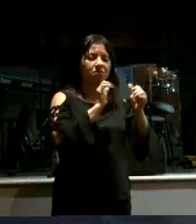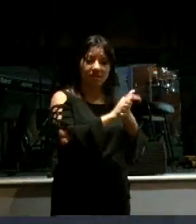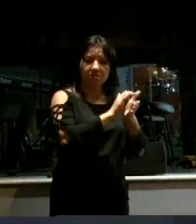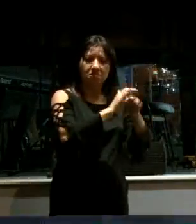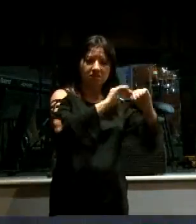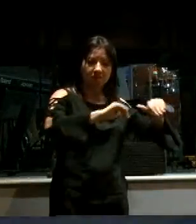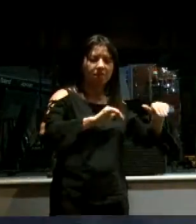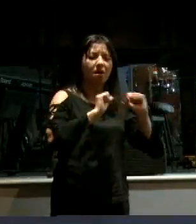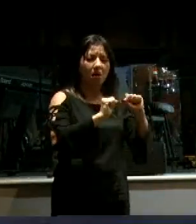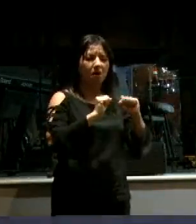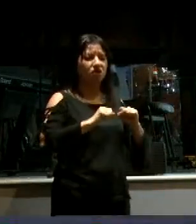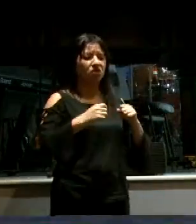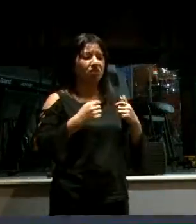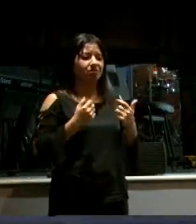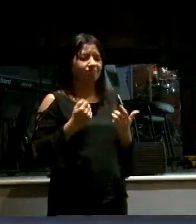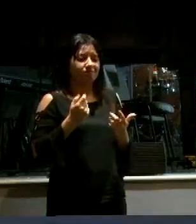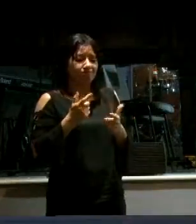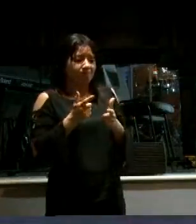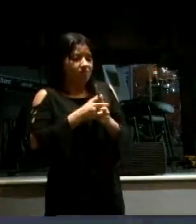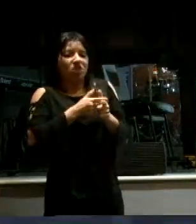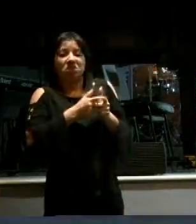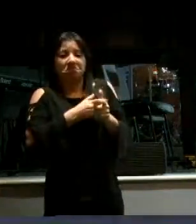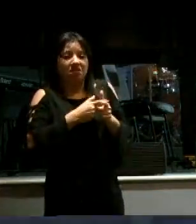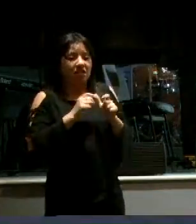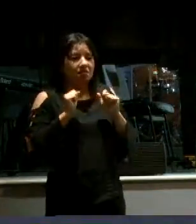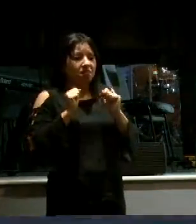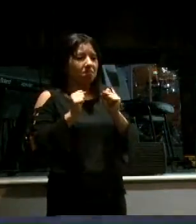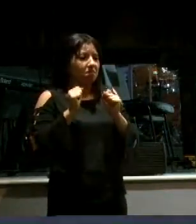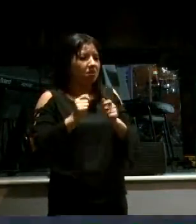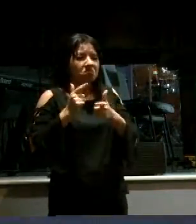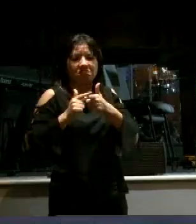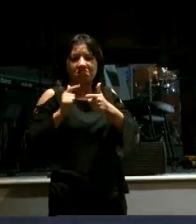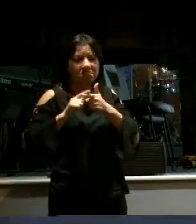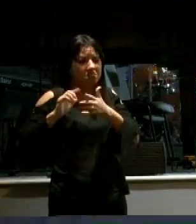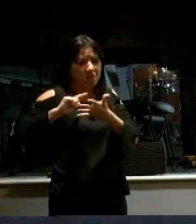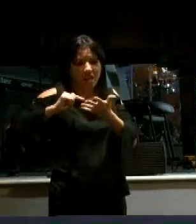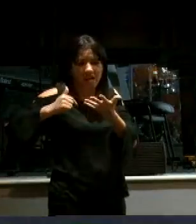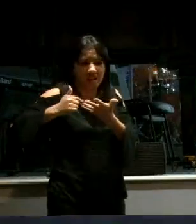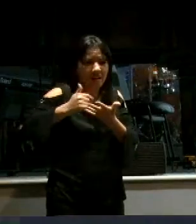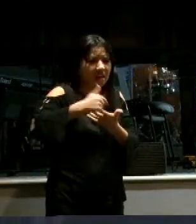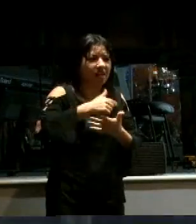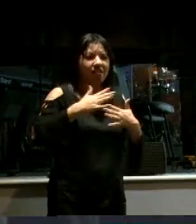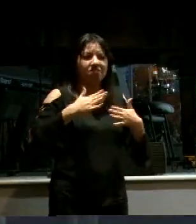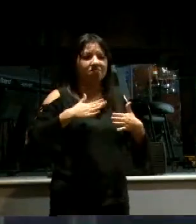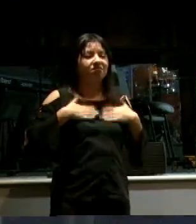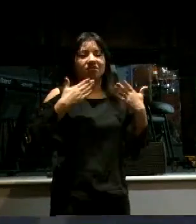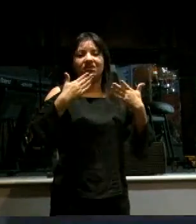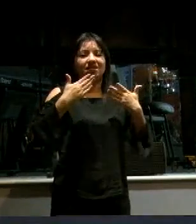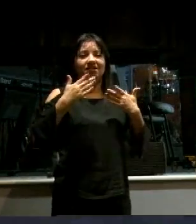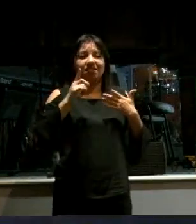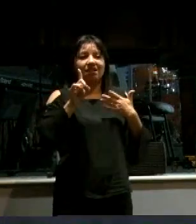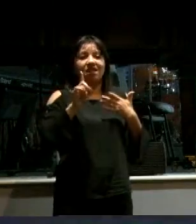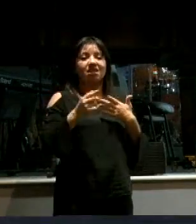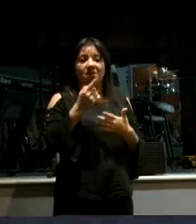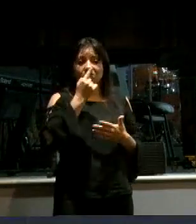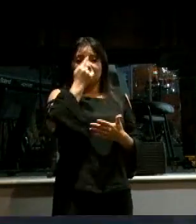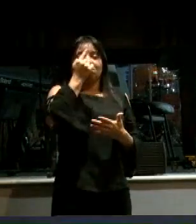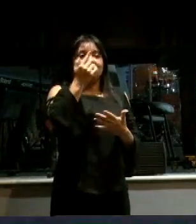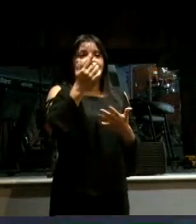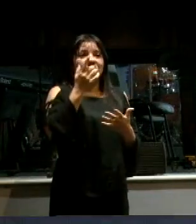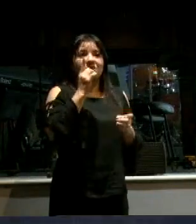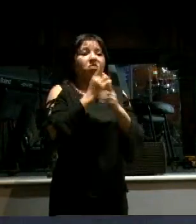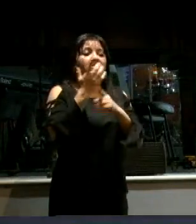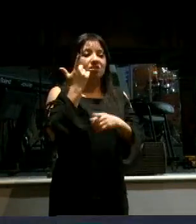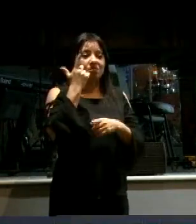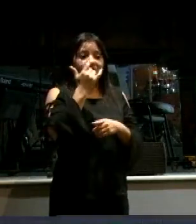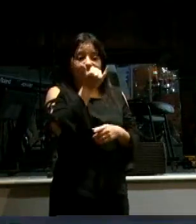aquela circunstância que você não espera e que te pega de surpresa e que ele é negativa. E é nesta hora